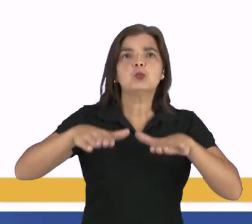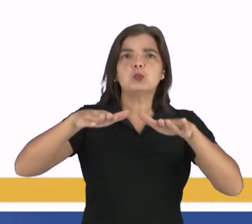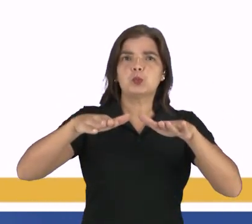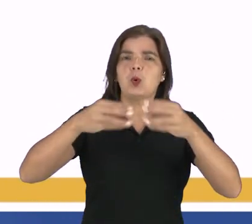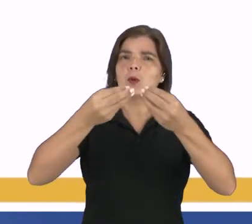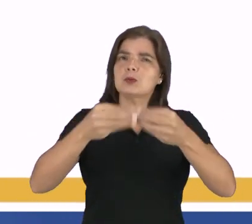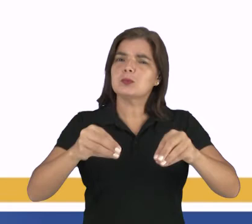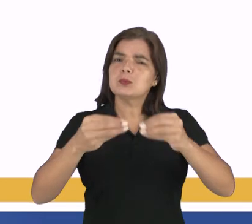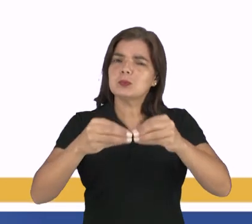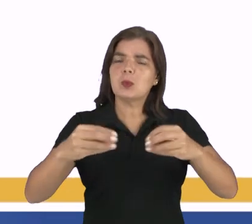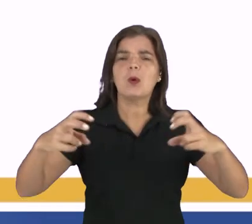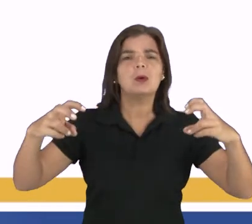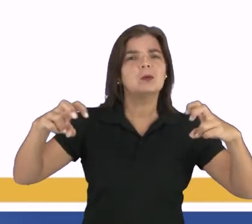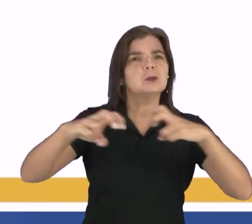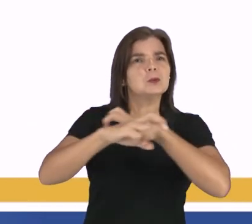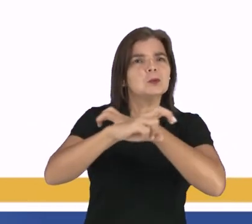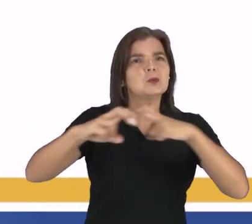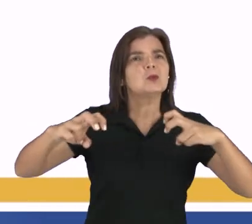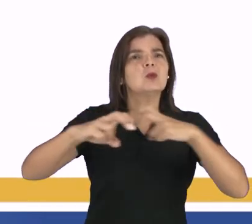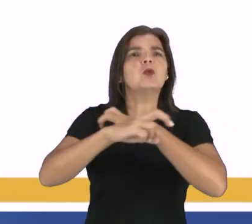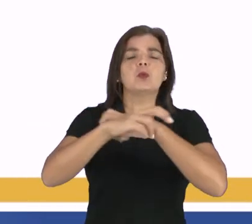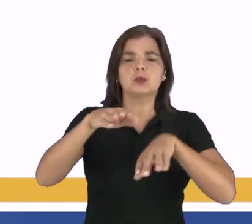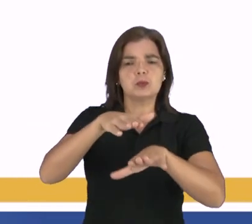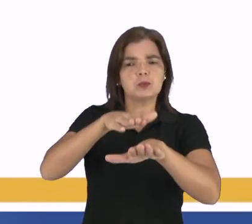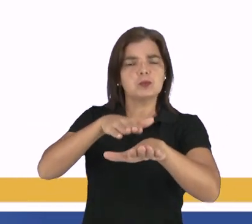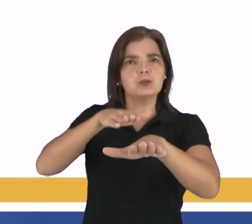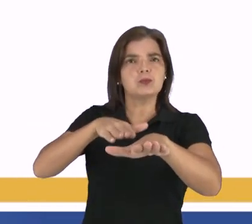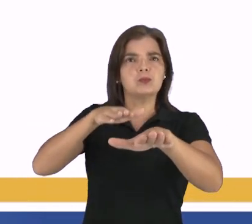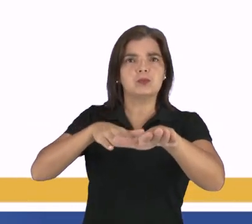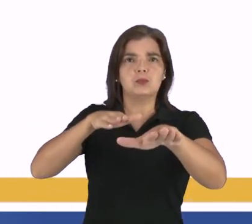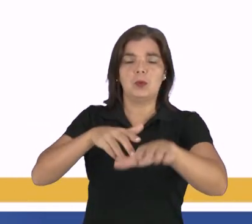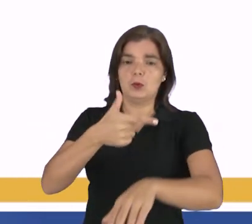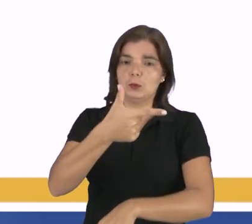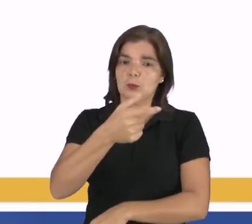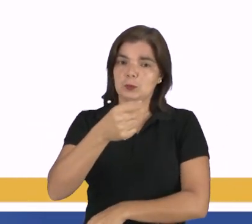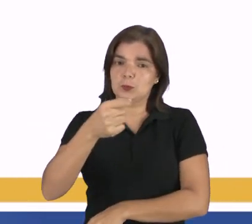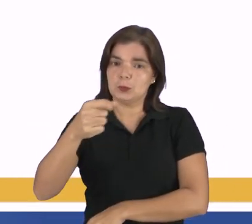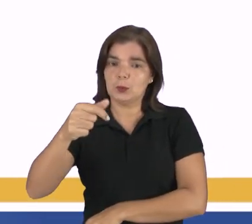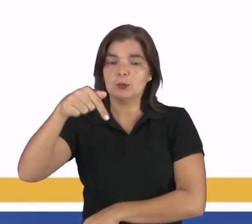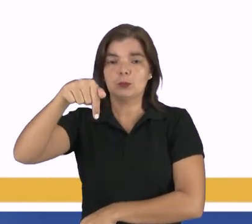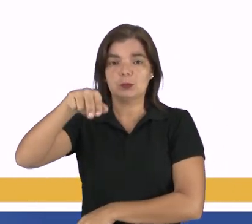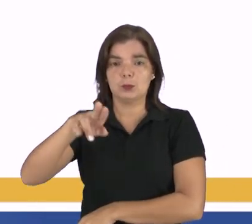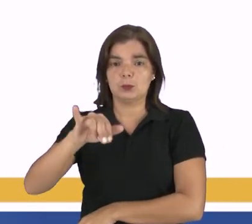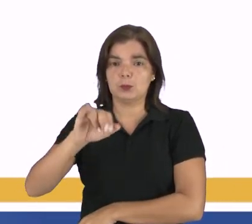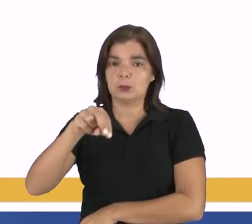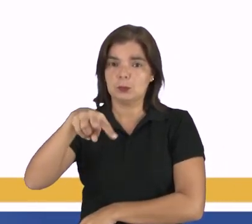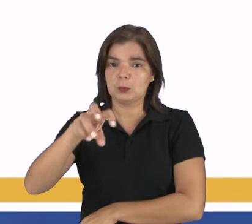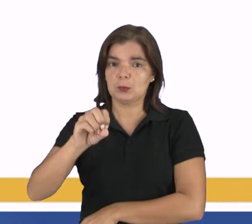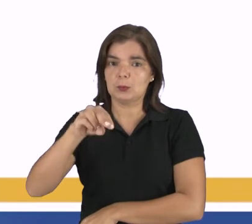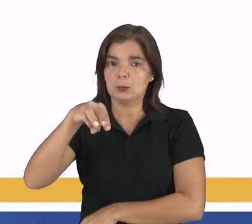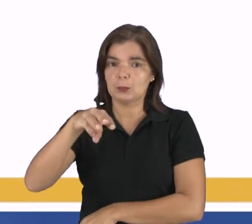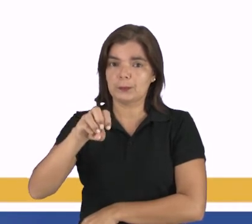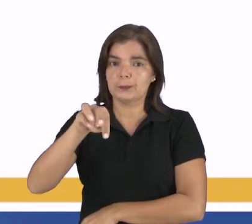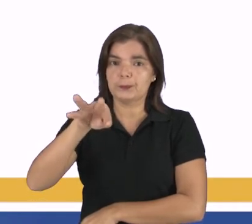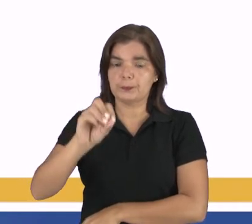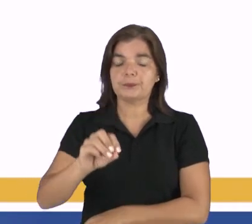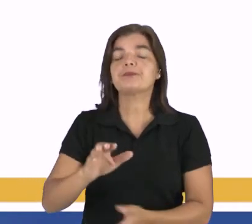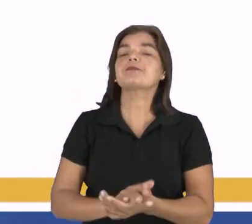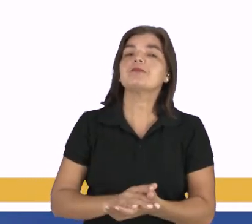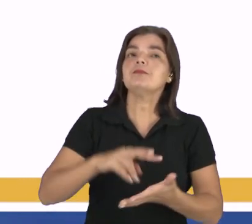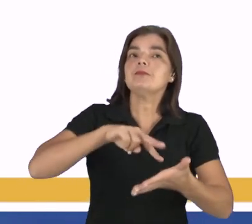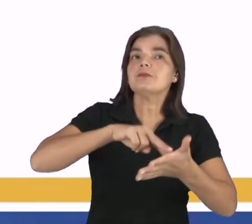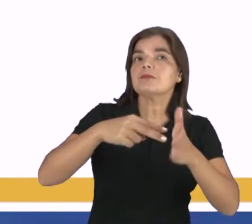alagamentos prejudicam o trânsito, provocando engarrafamentos de até 200 quilômetros. Então, a palavra